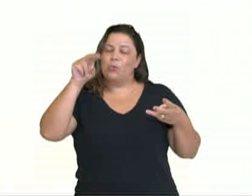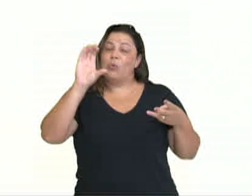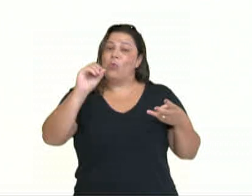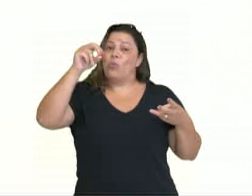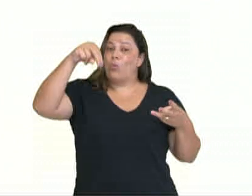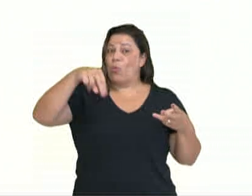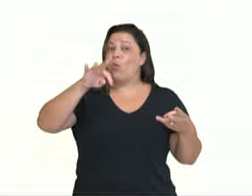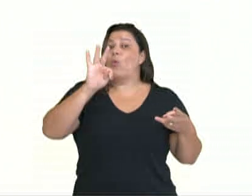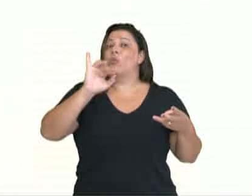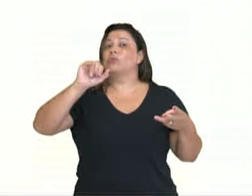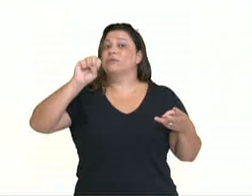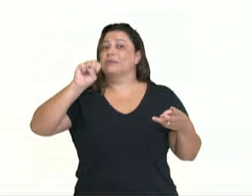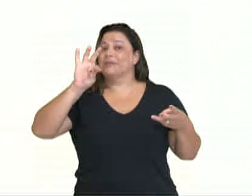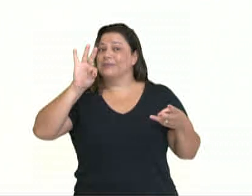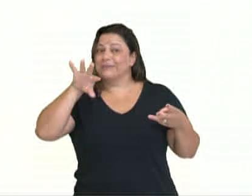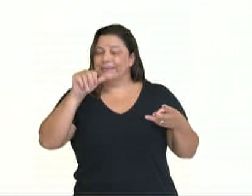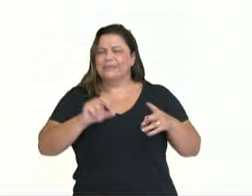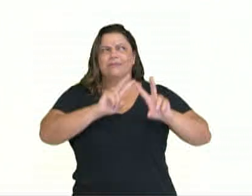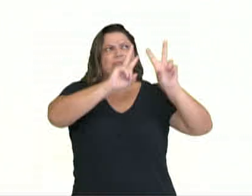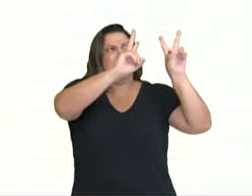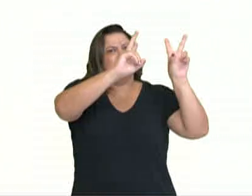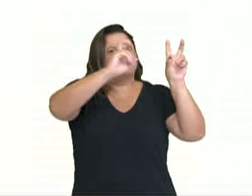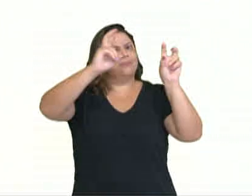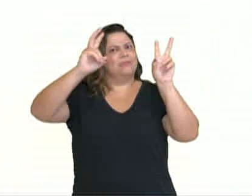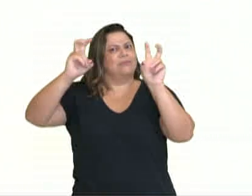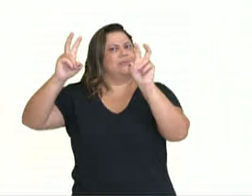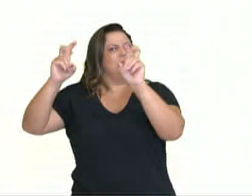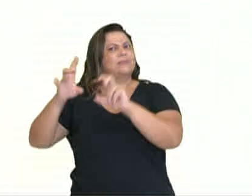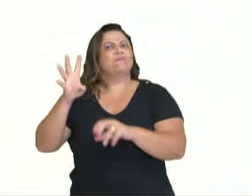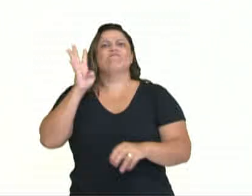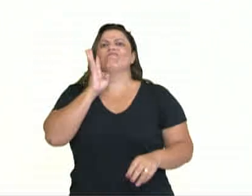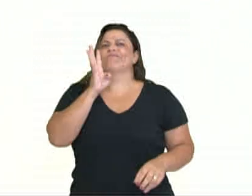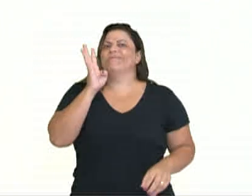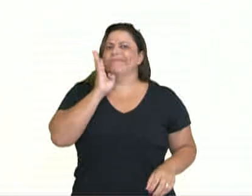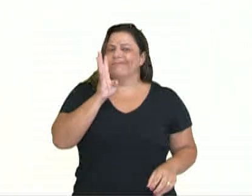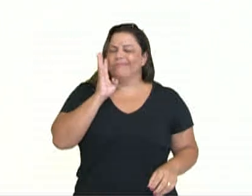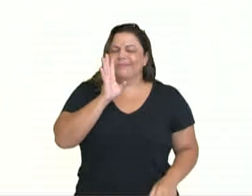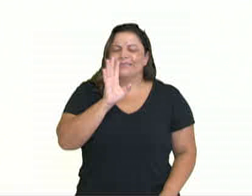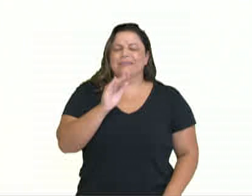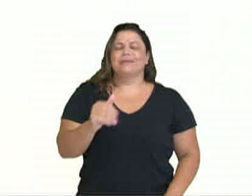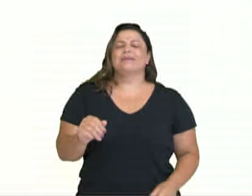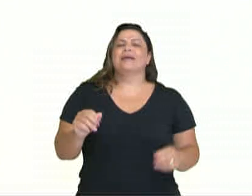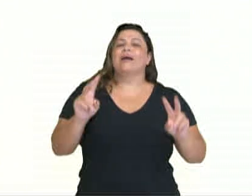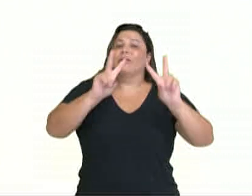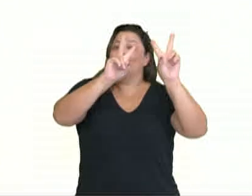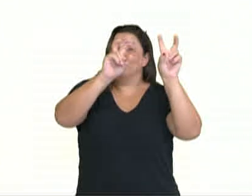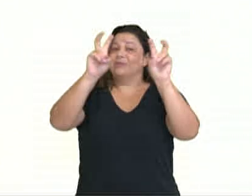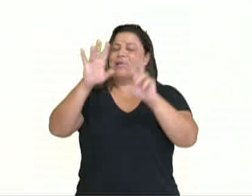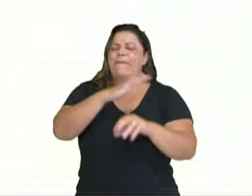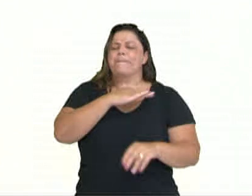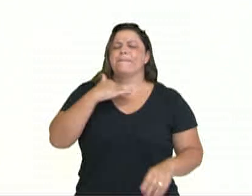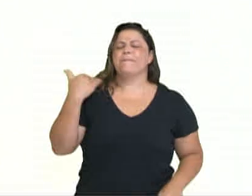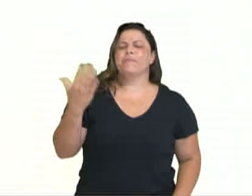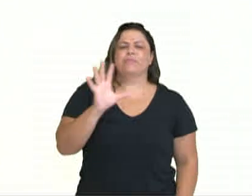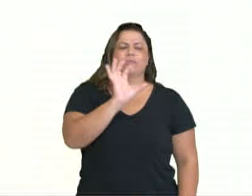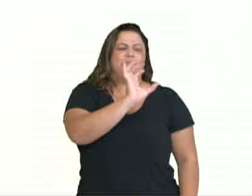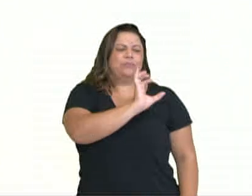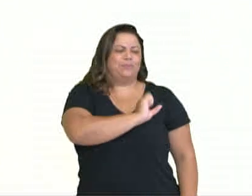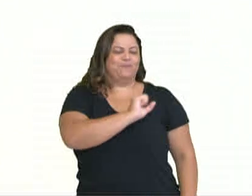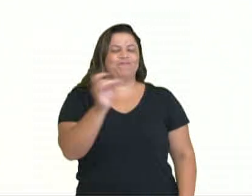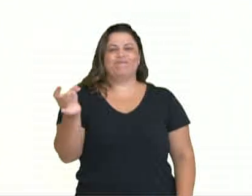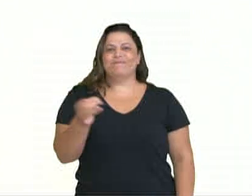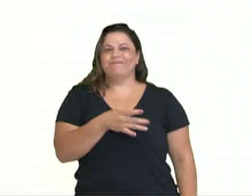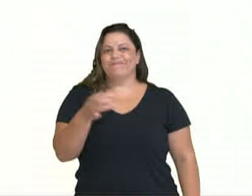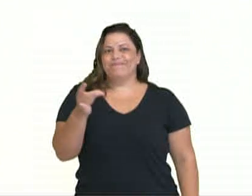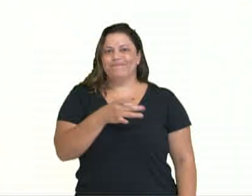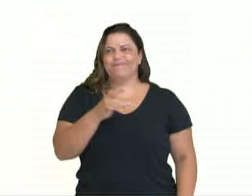os temas que ela aborda nas obras dela. A morte, o amor, o medo, a loucura,